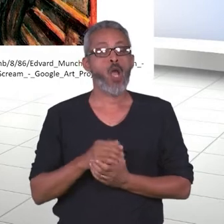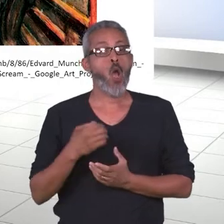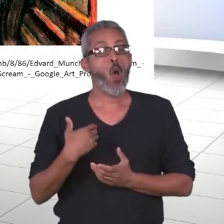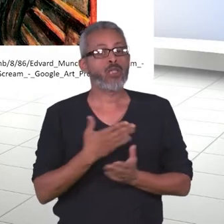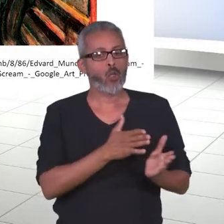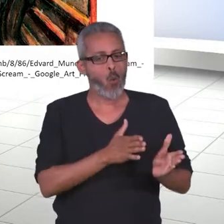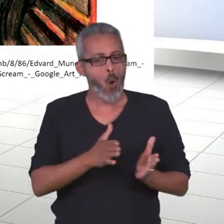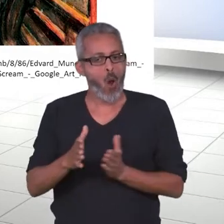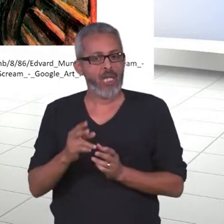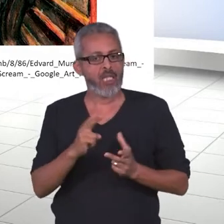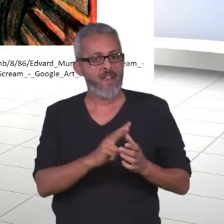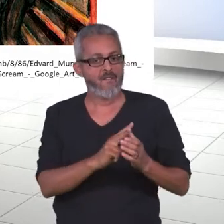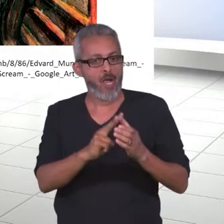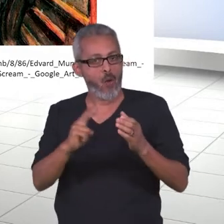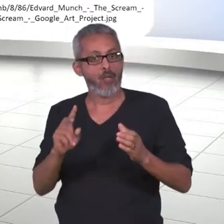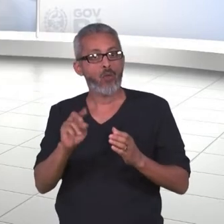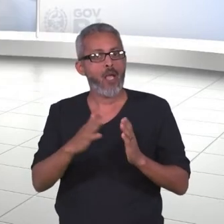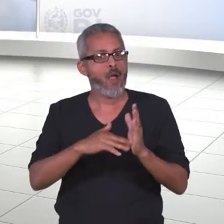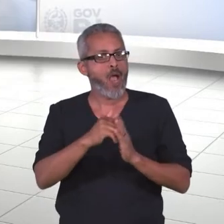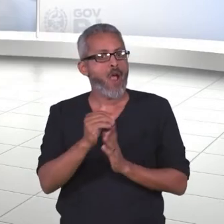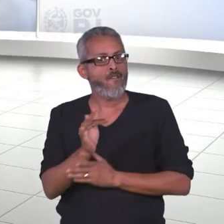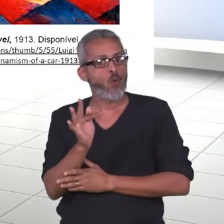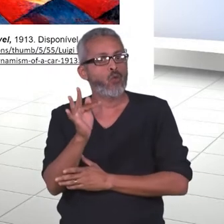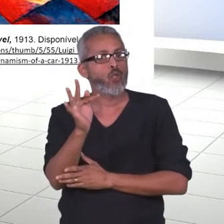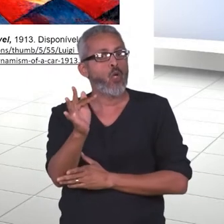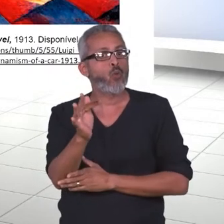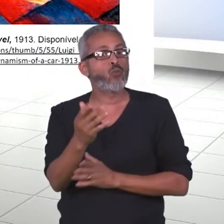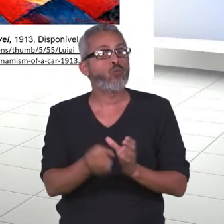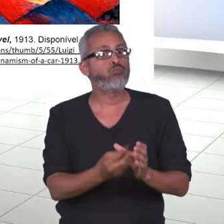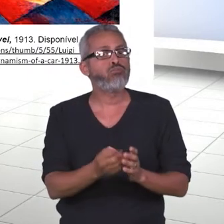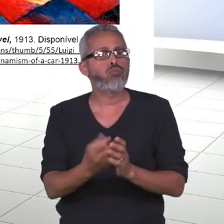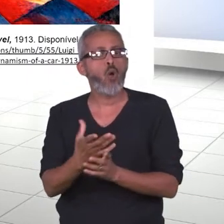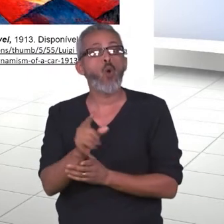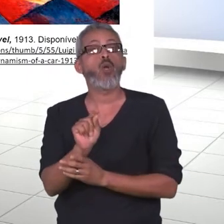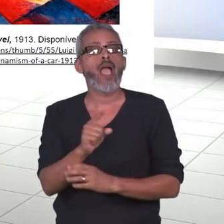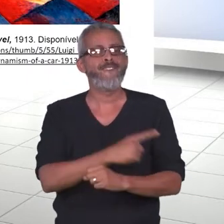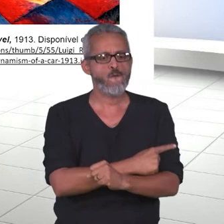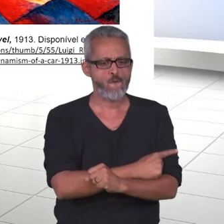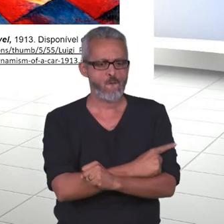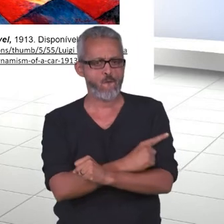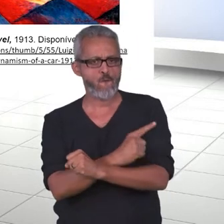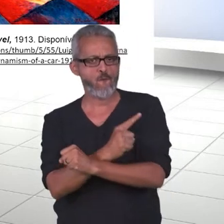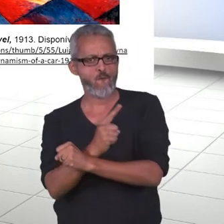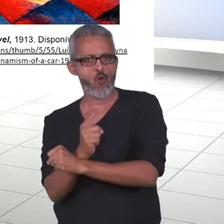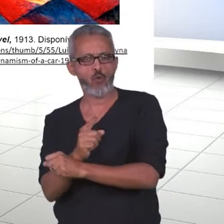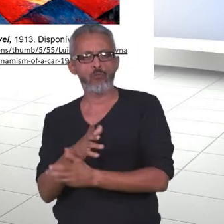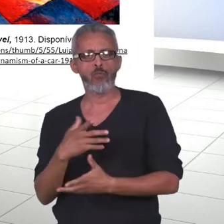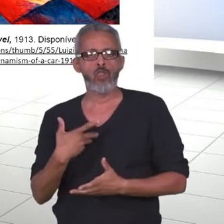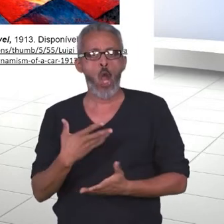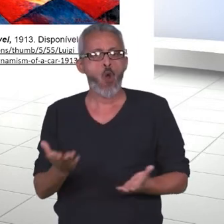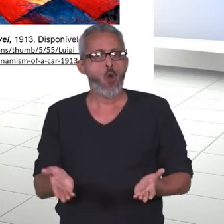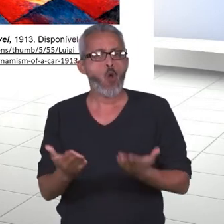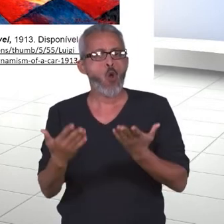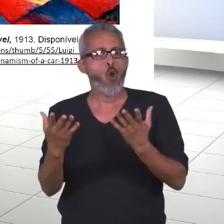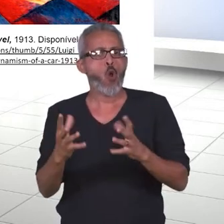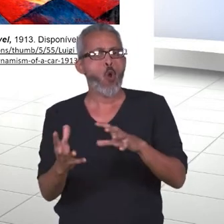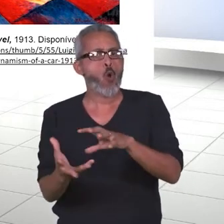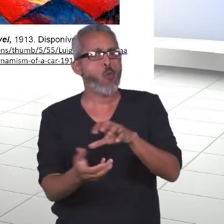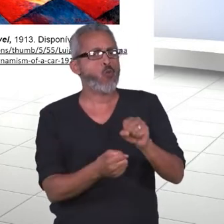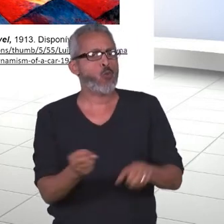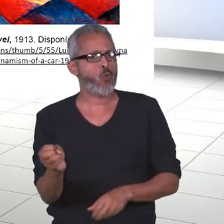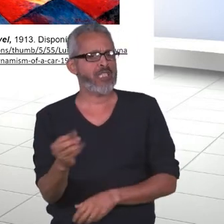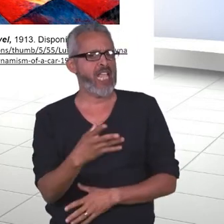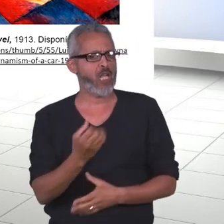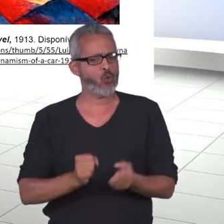Outra corrente de vanguarda, o futurismo, cultivava a velocidade e glorificava o mundo